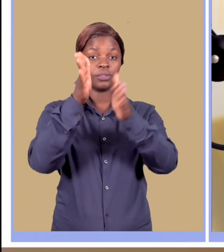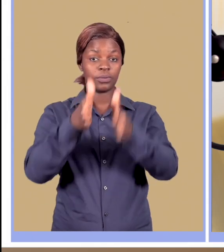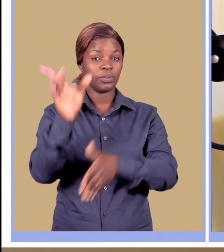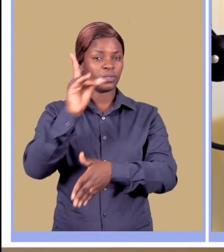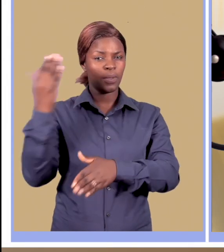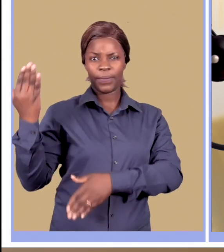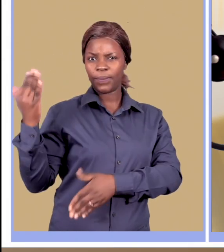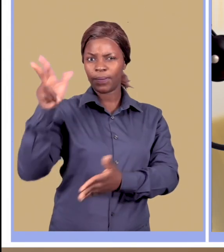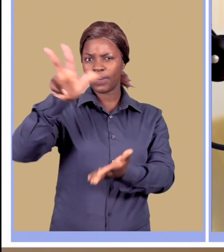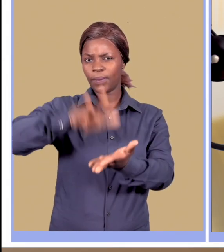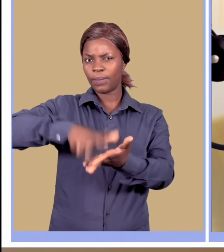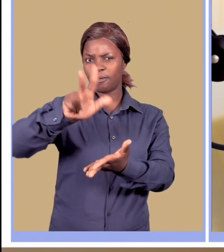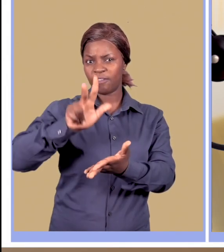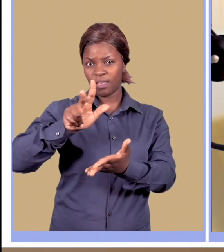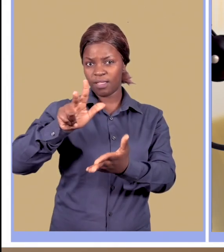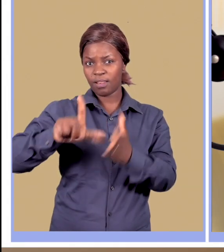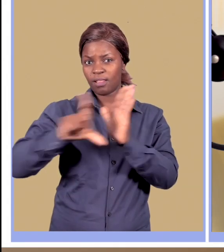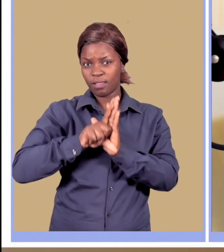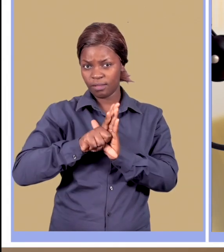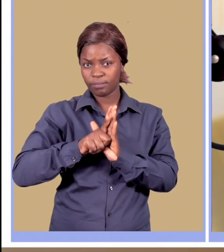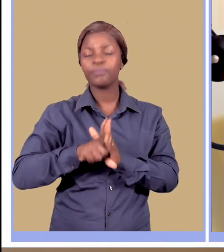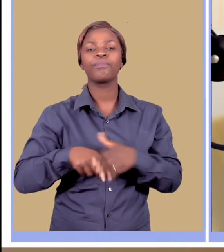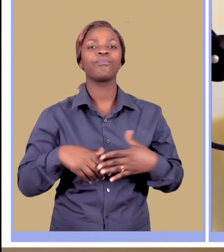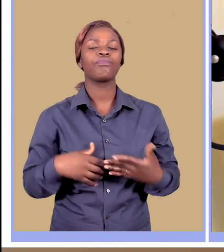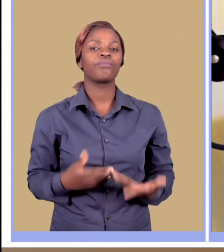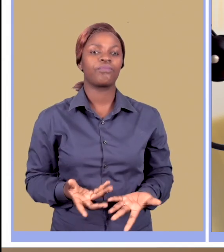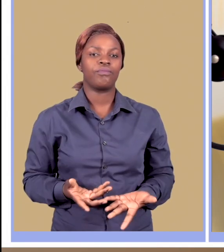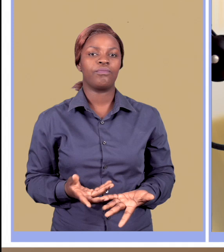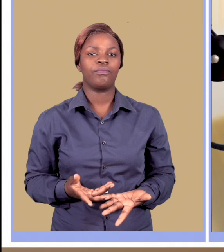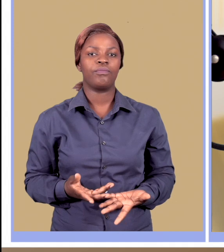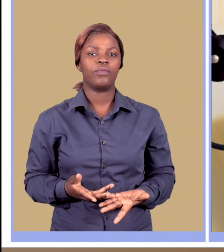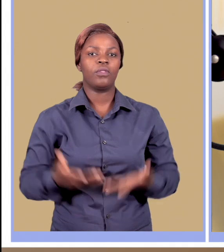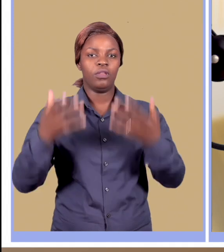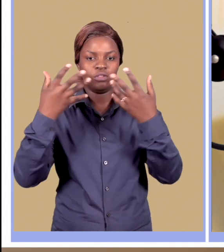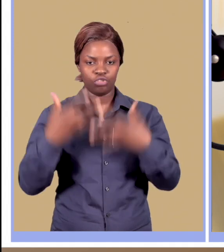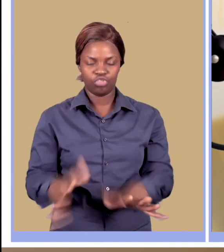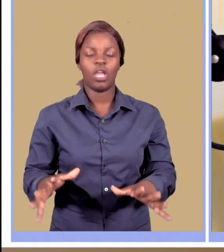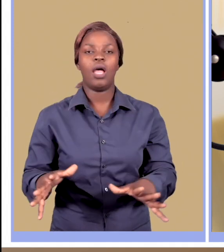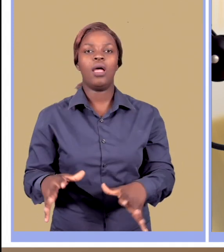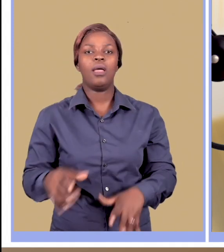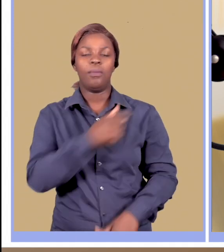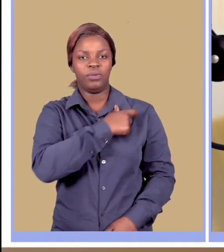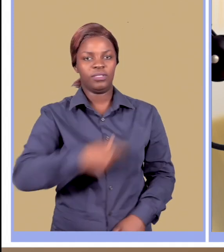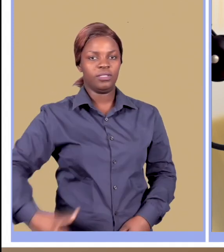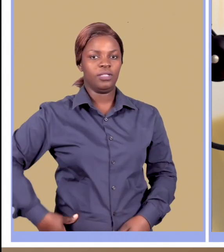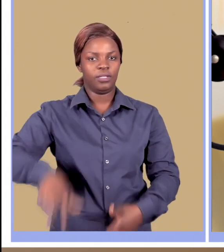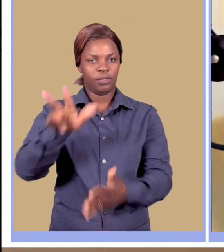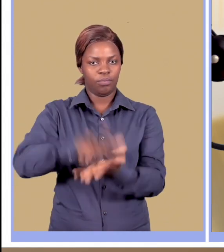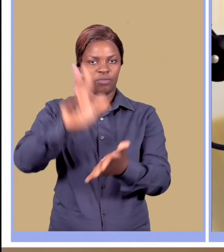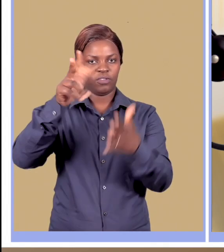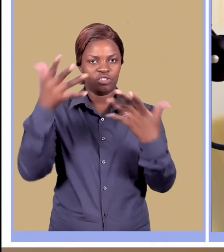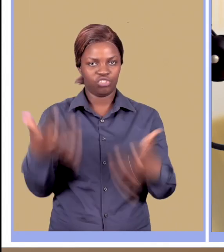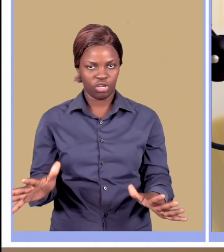deficiência foi recentemente aprovada em Assembleia da República, já foi homologada pelo Presidente da